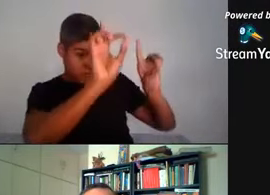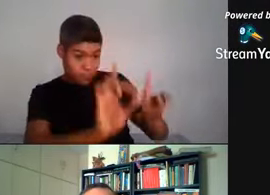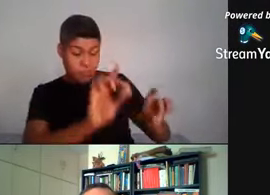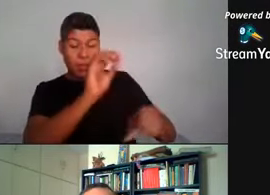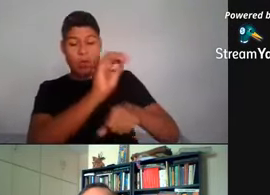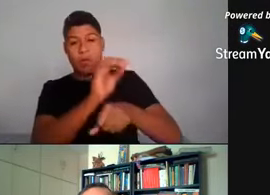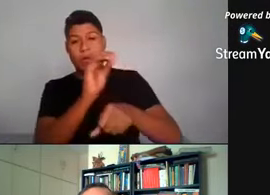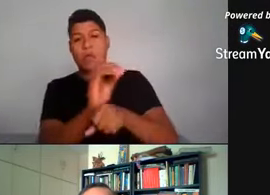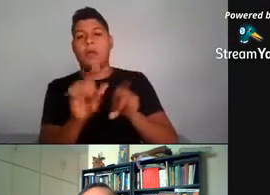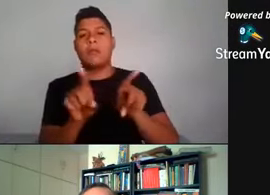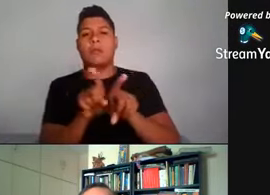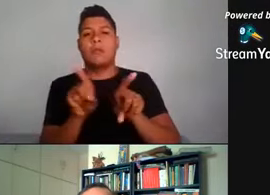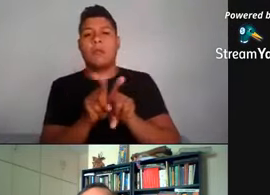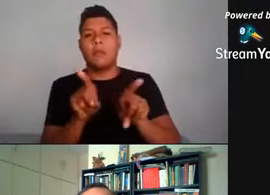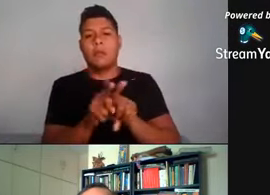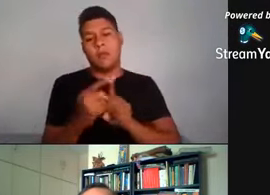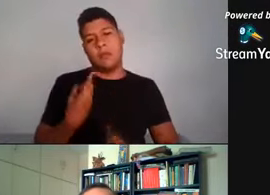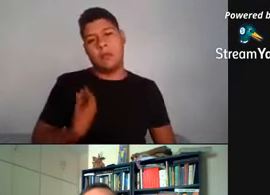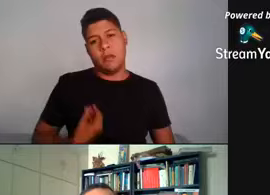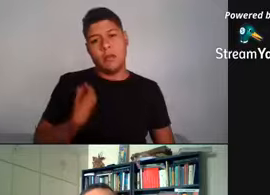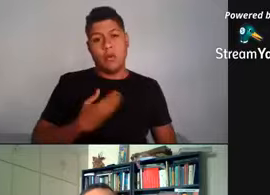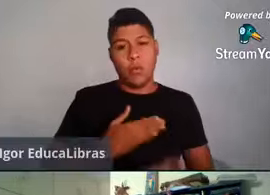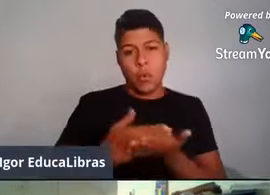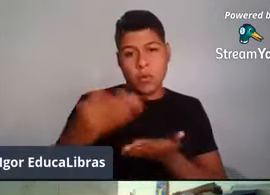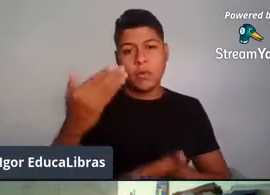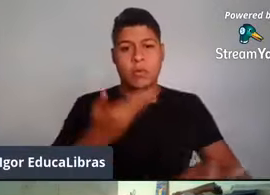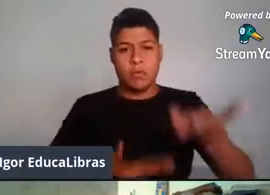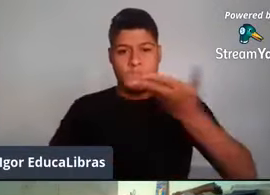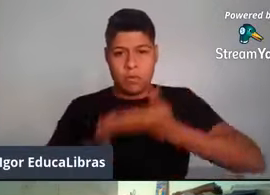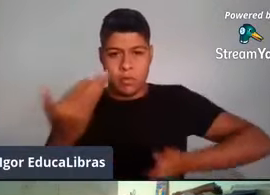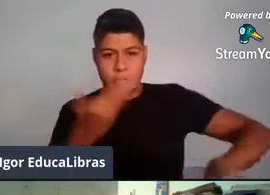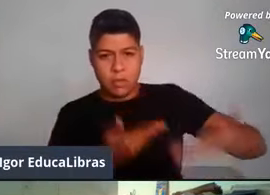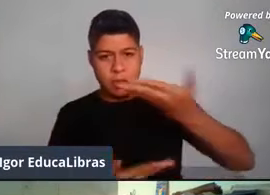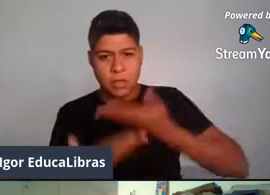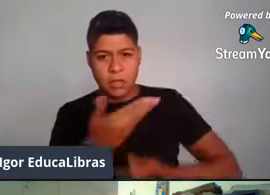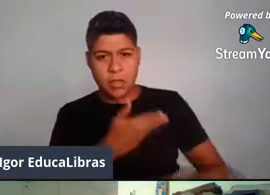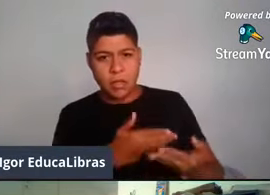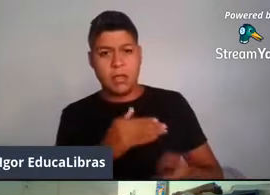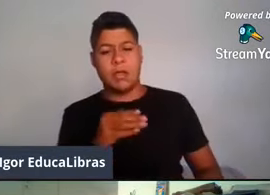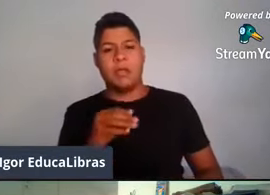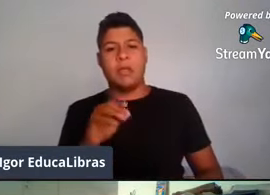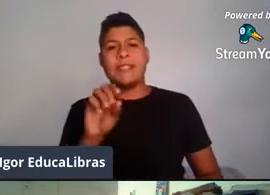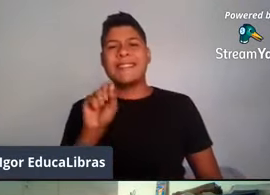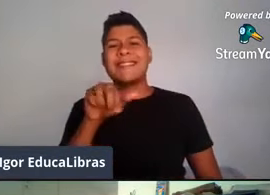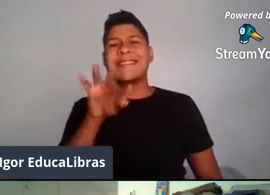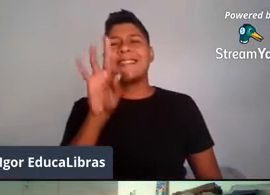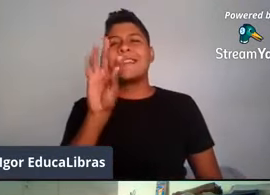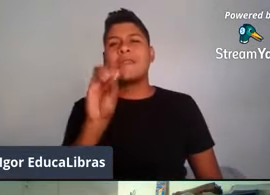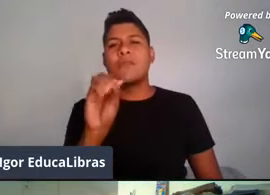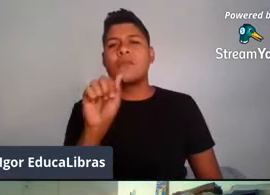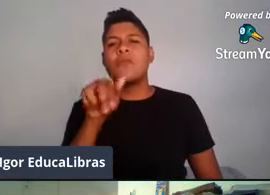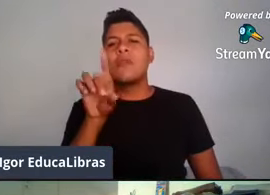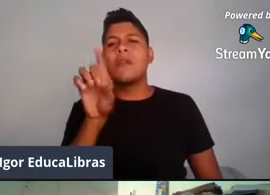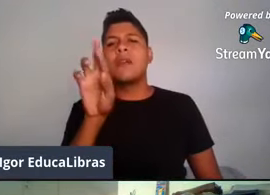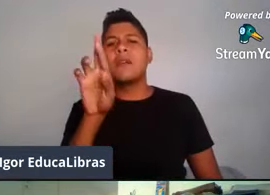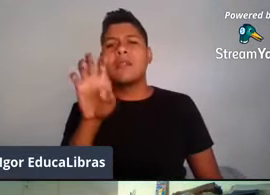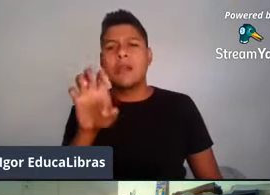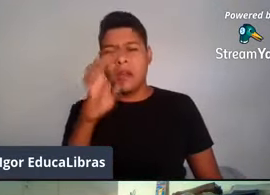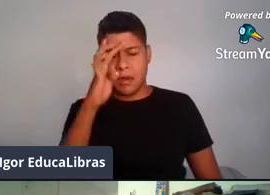partir daí, eu comecei a me envolver, fiquei um bom tempo em Santo André, desenvolvendo essa área de tutela das pessoas com